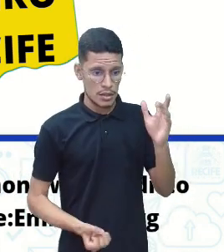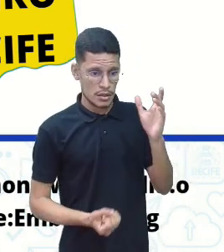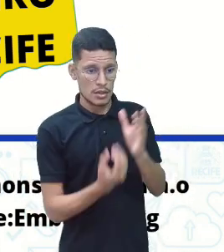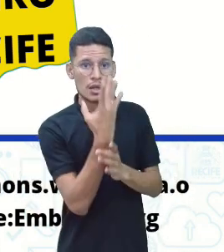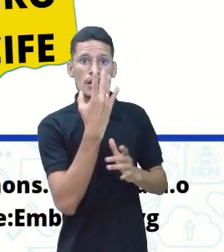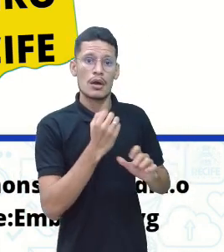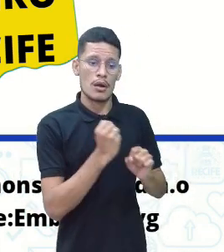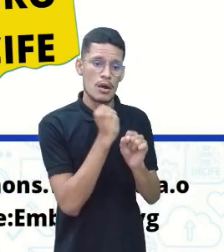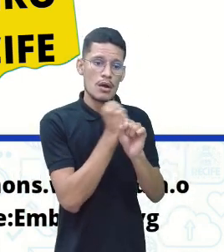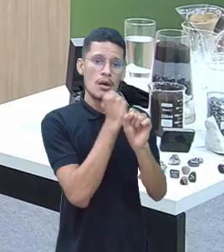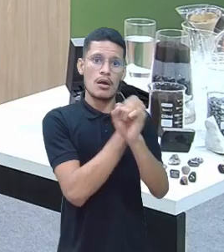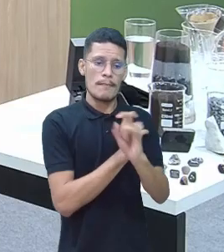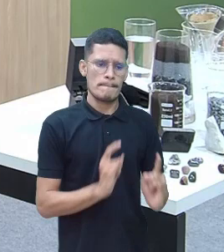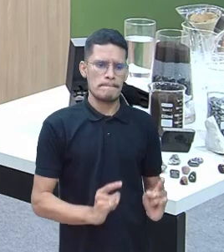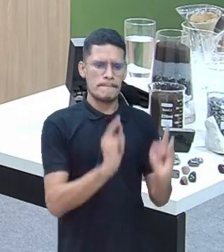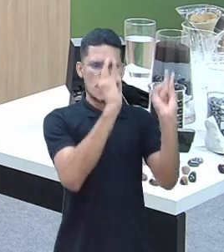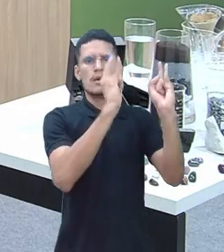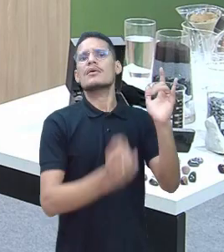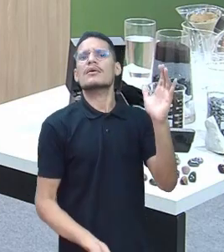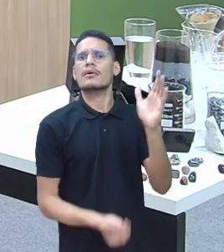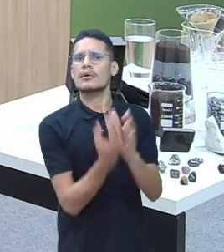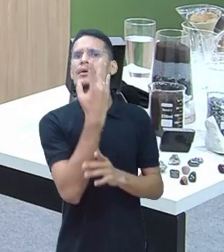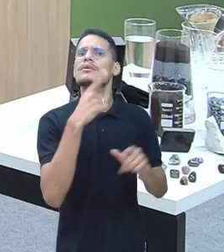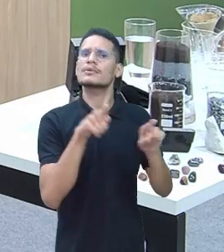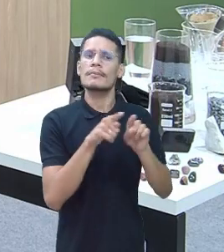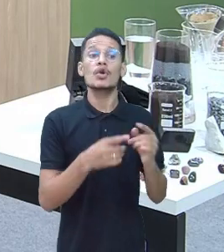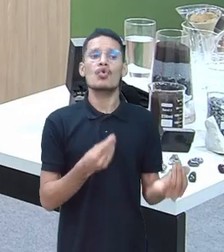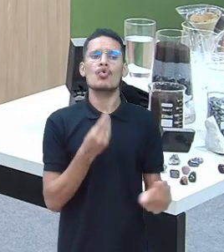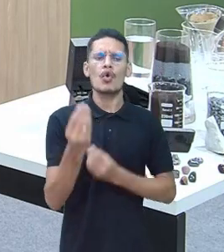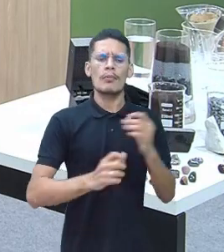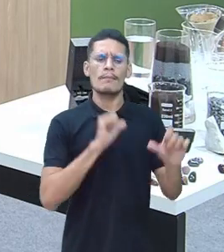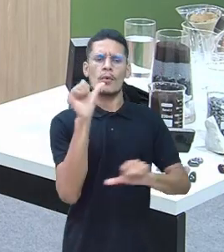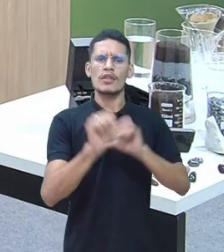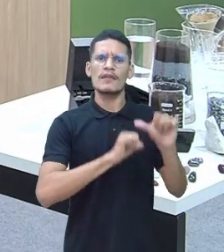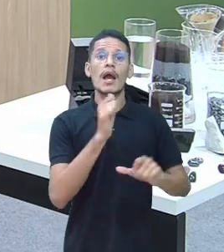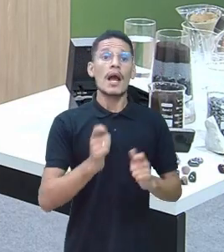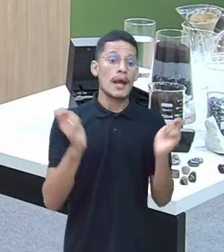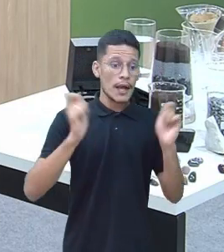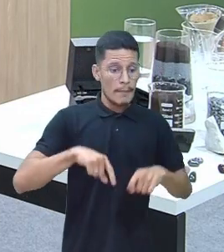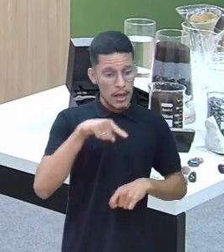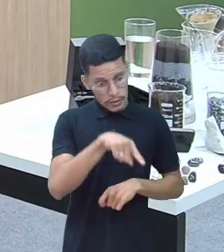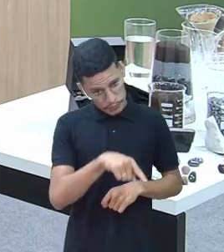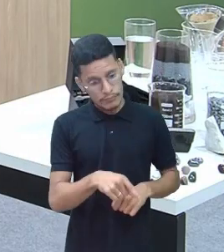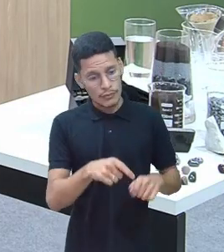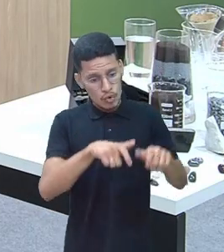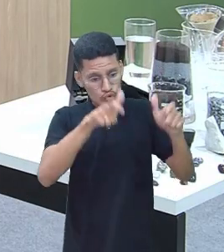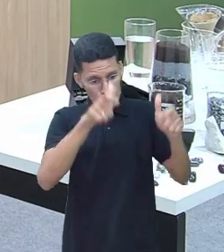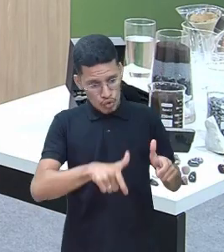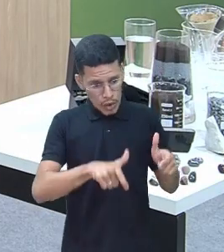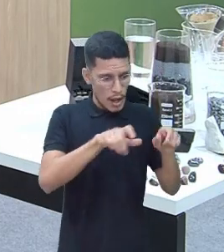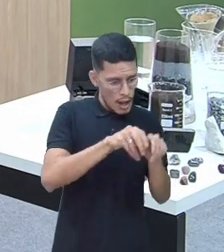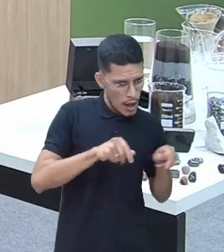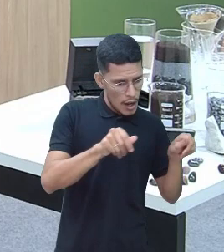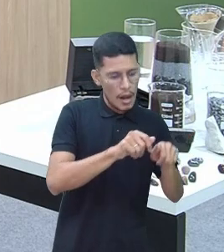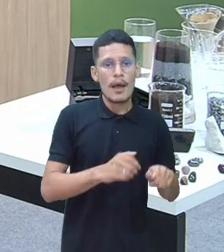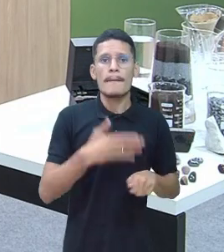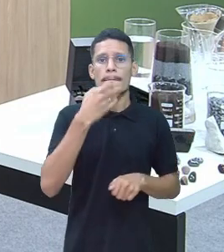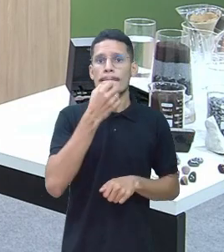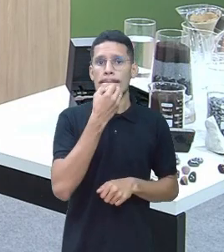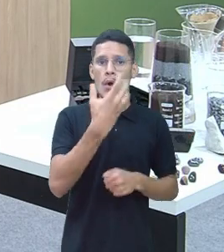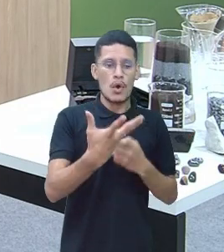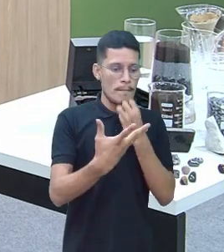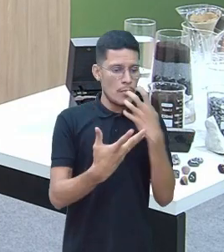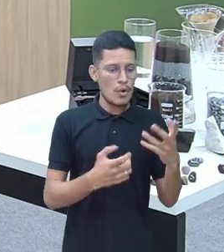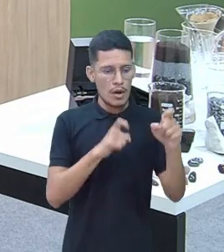E aí, também para a questão de como modificar esse solo e torná-lo hábil, ou seja, legal para a